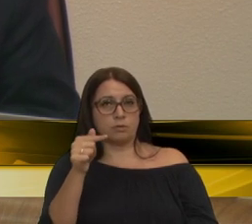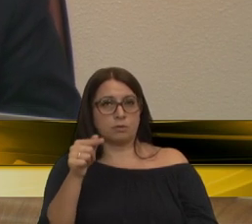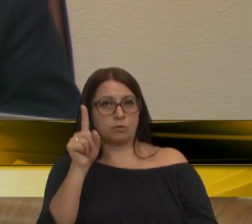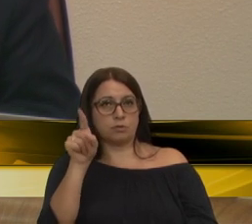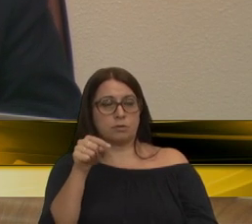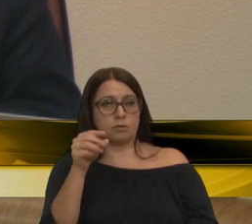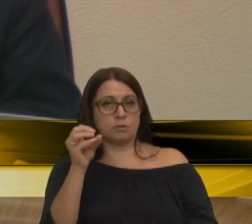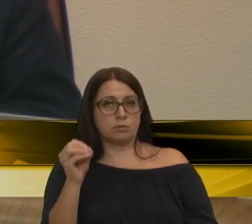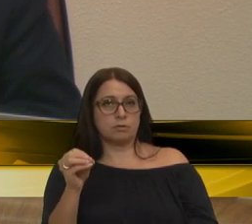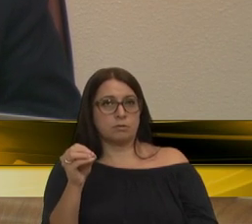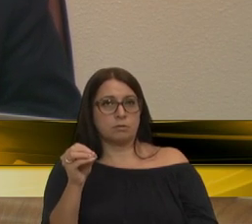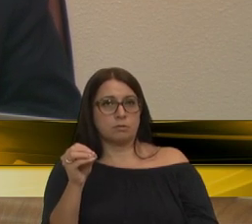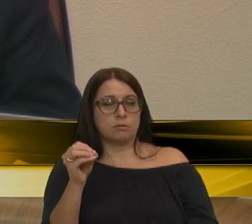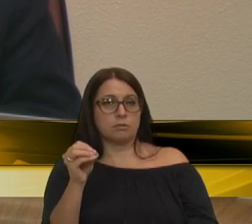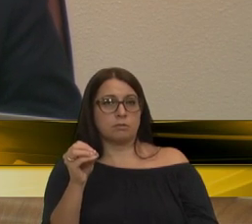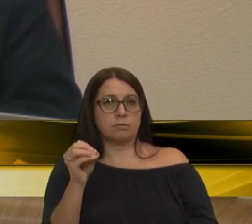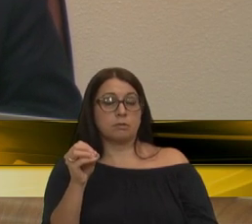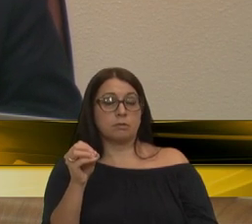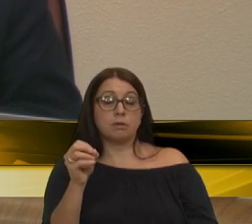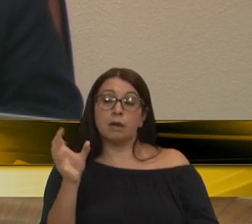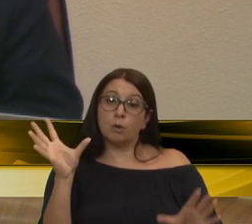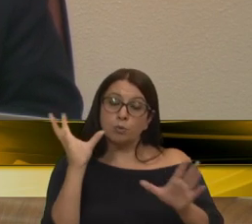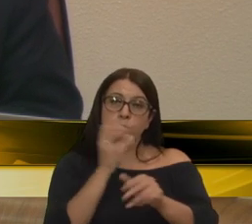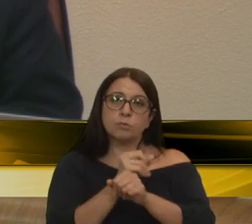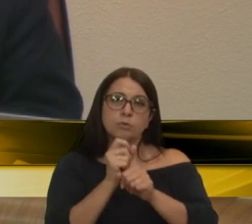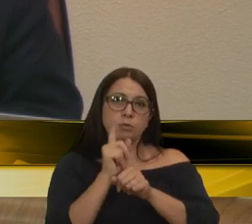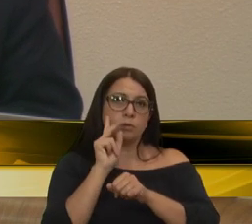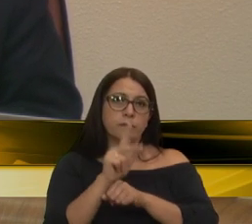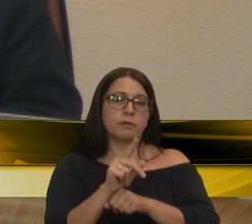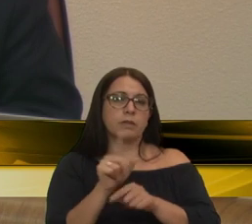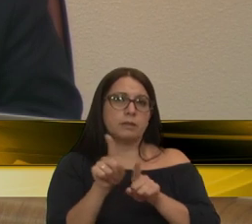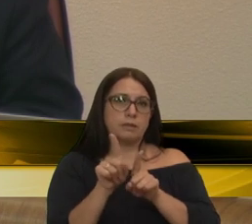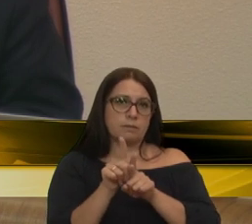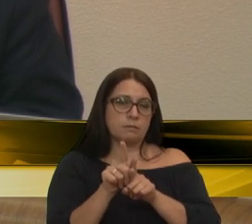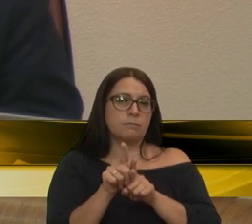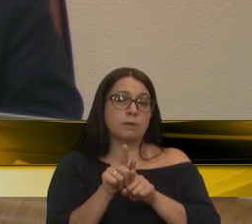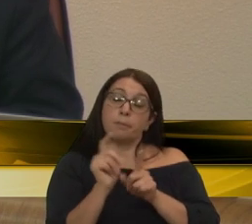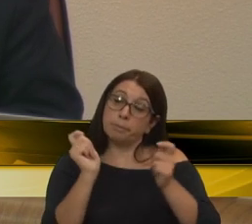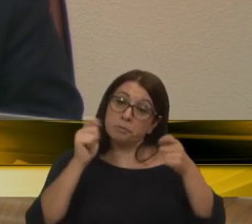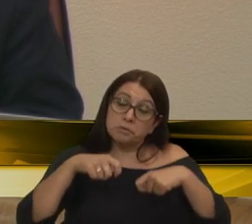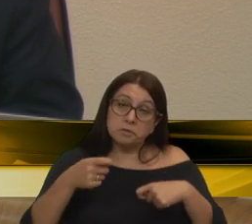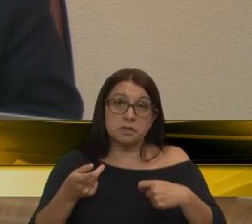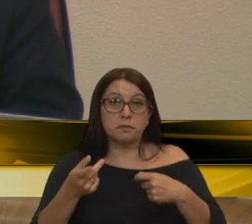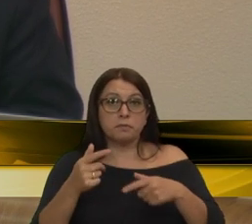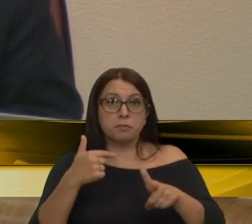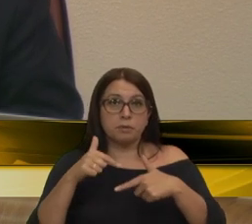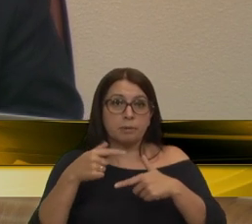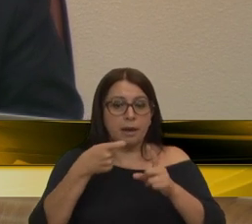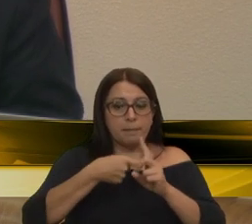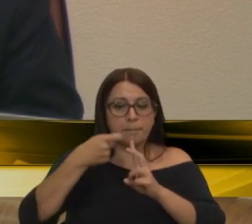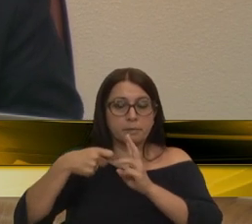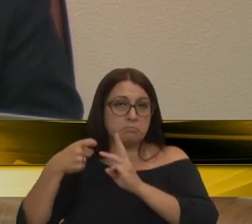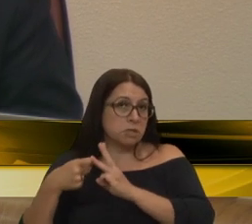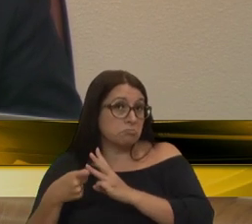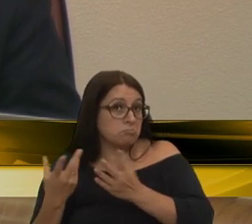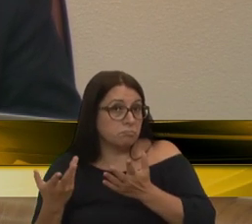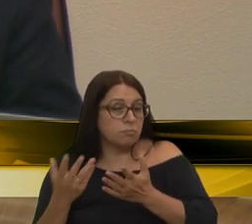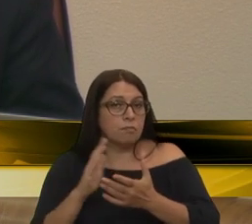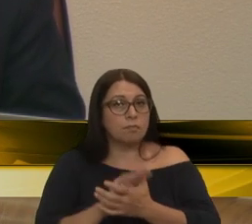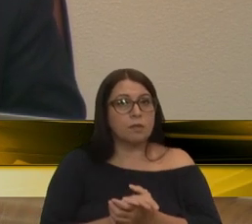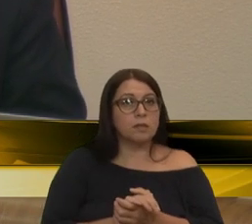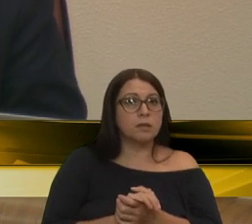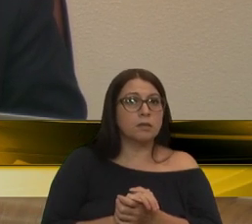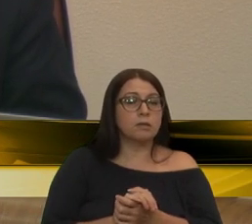2016-0327377-0. Em suma, considerando que, embora seja possível a execução de parcelas incontroversas,